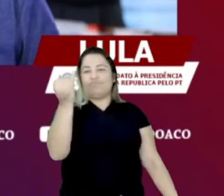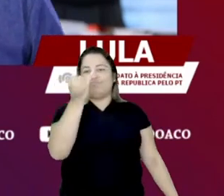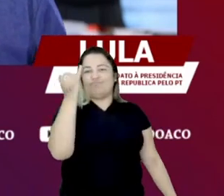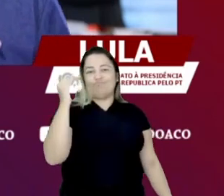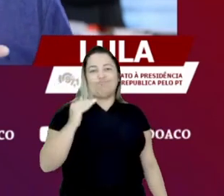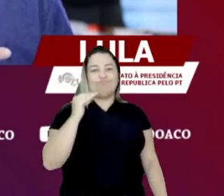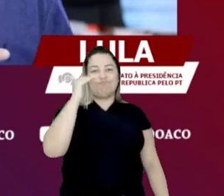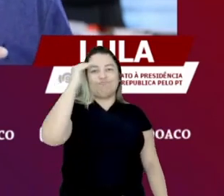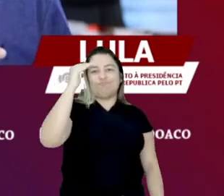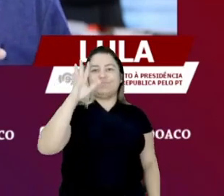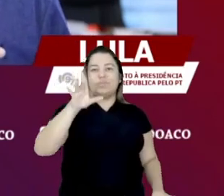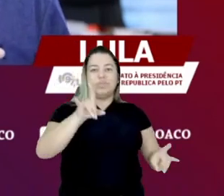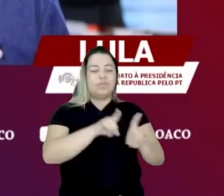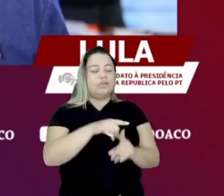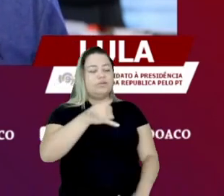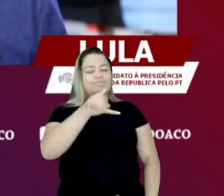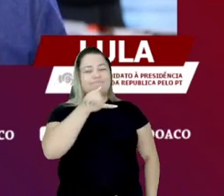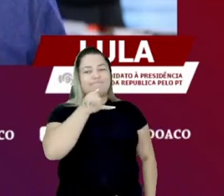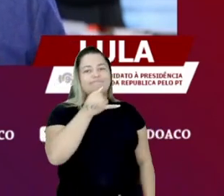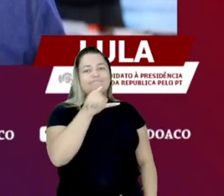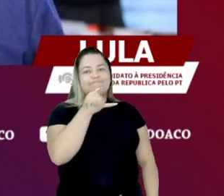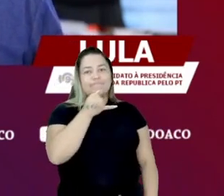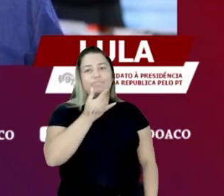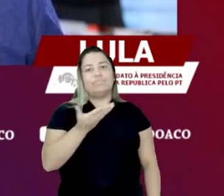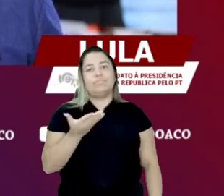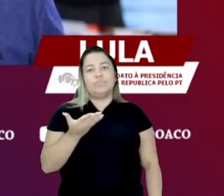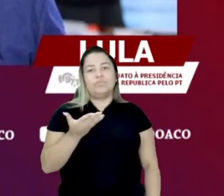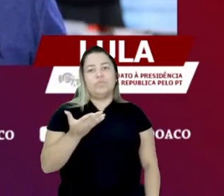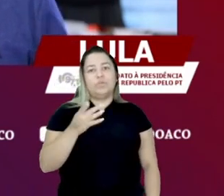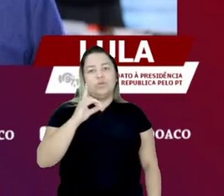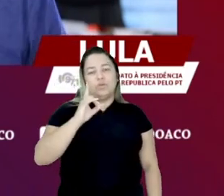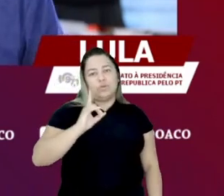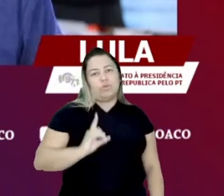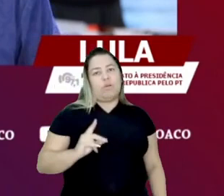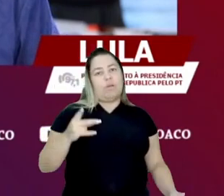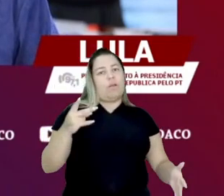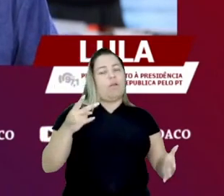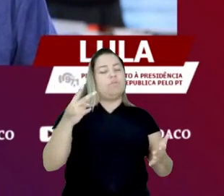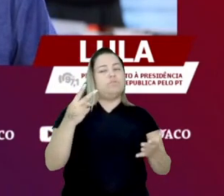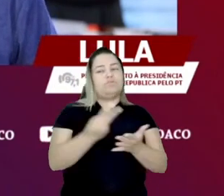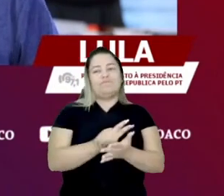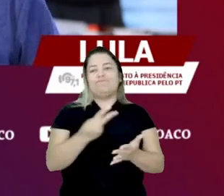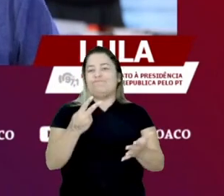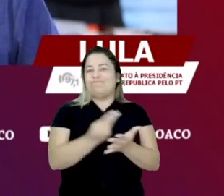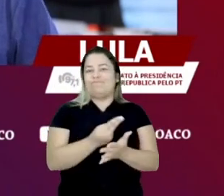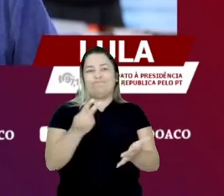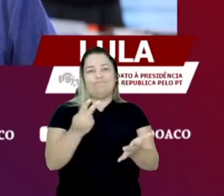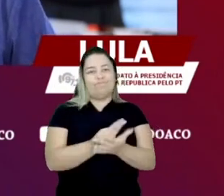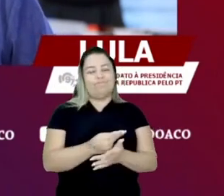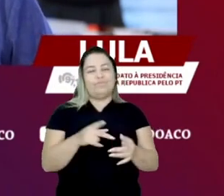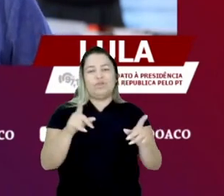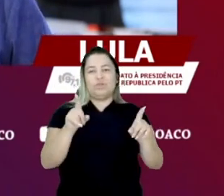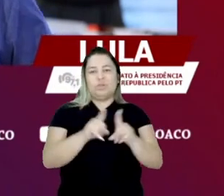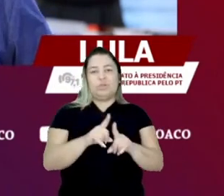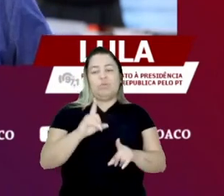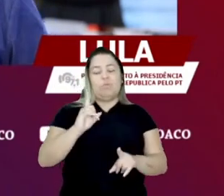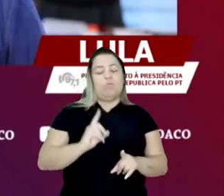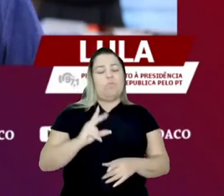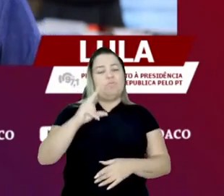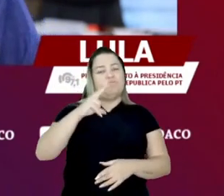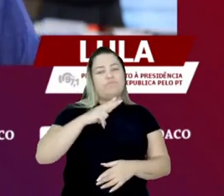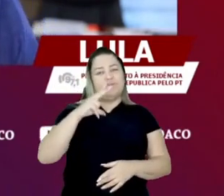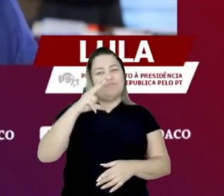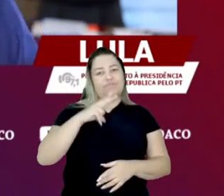sabe, a empresa tenha pago porque, eu não vou nem citar o nome, os mercenários da Lava